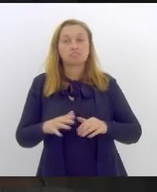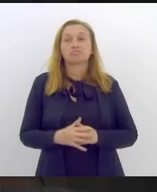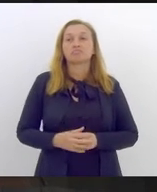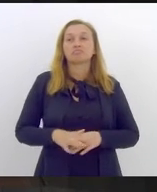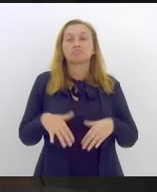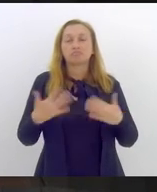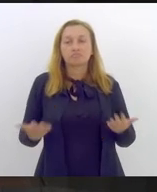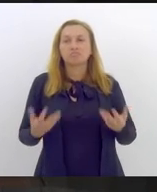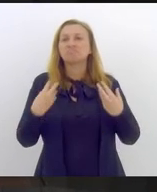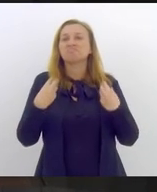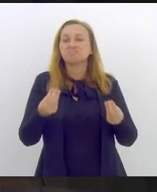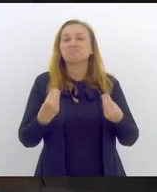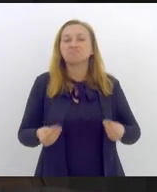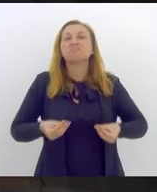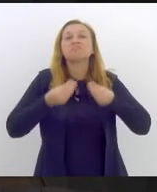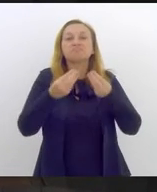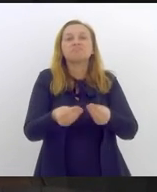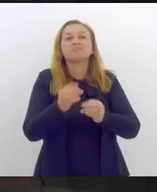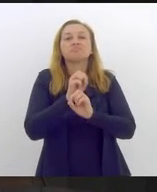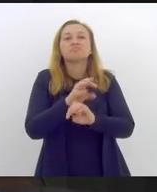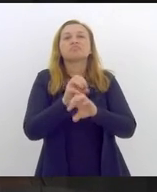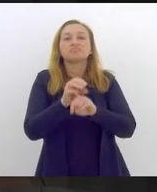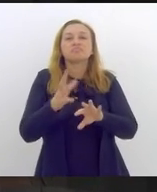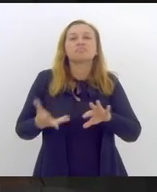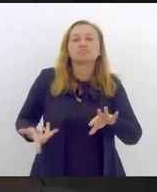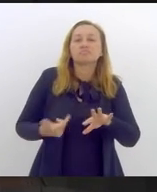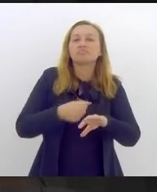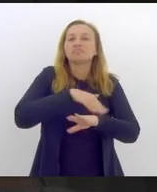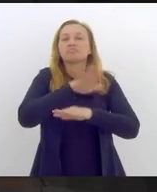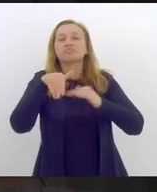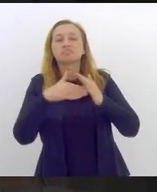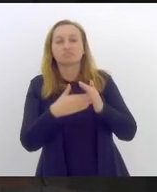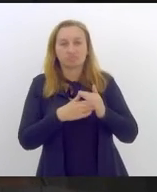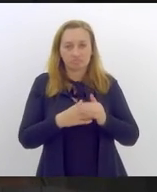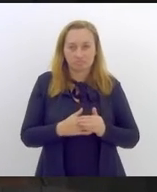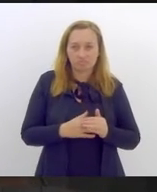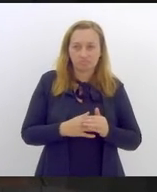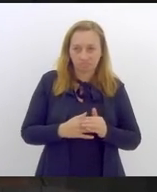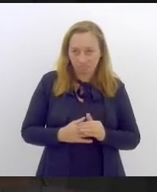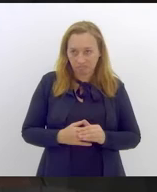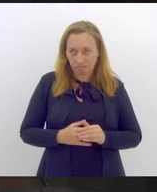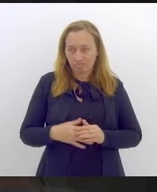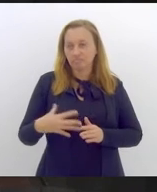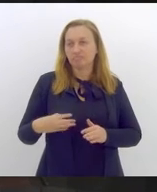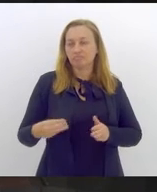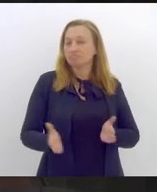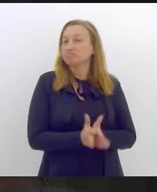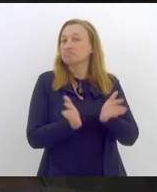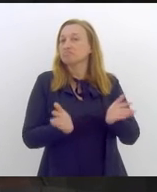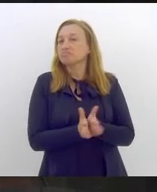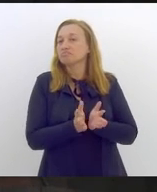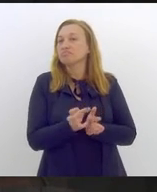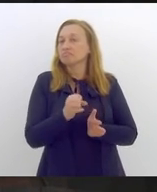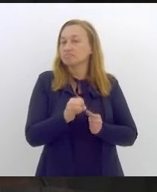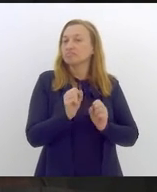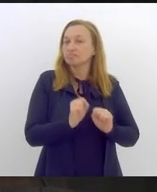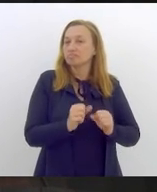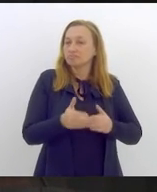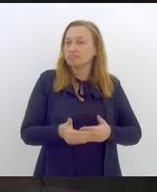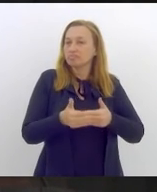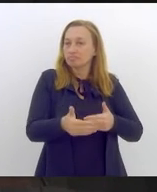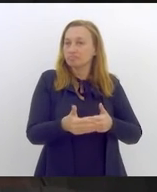Então para que a garantia a todos e todas para que garanti-la com qualidade aos filhos dos Pobres se eles podem mais